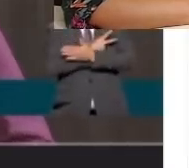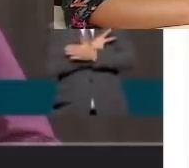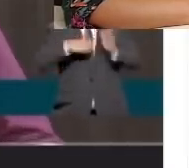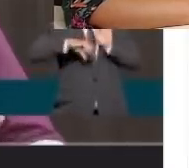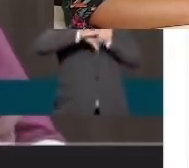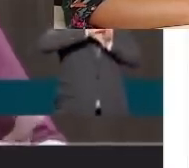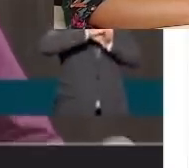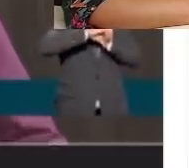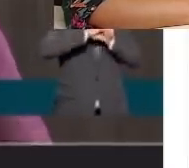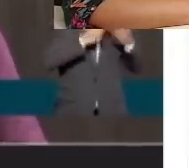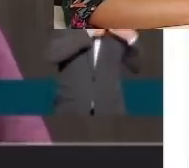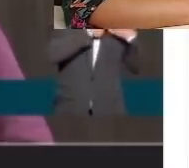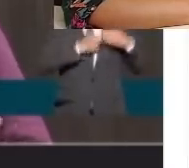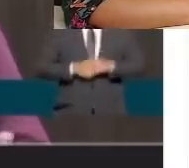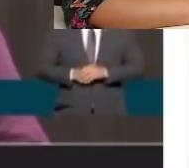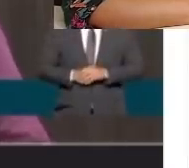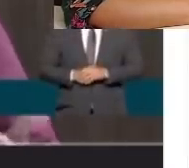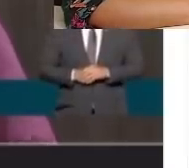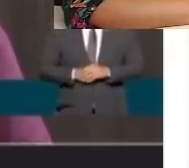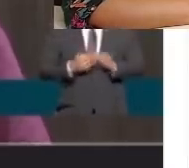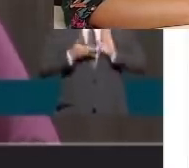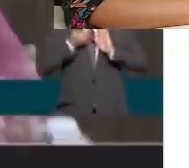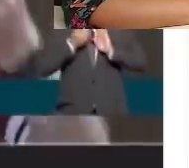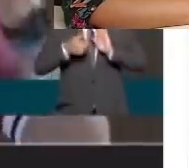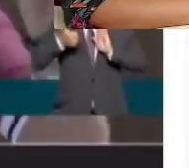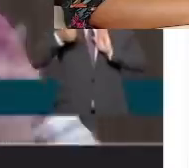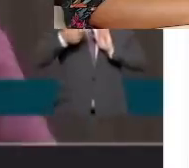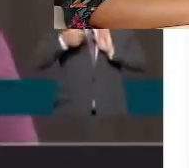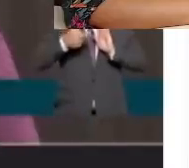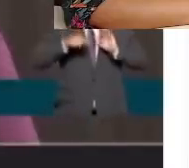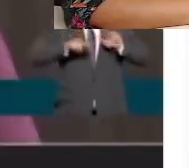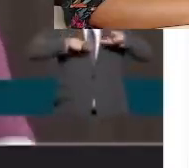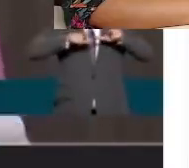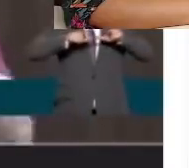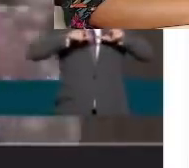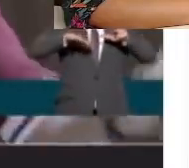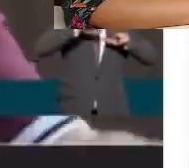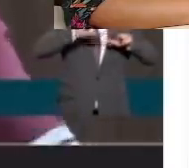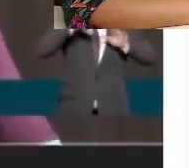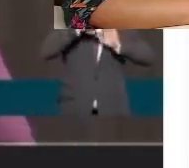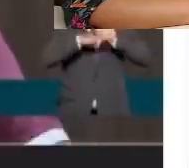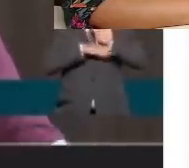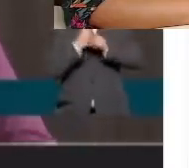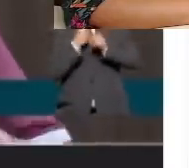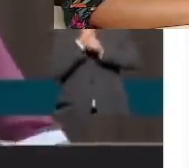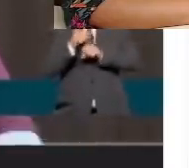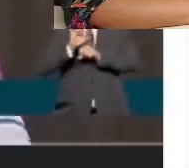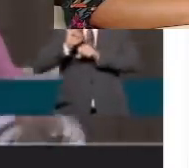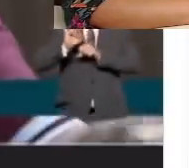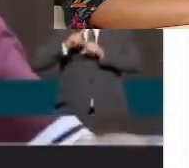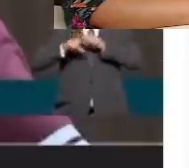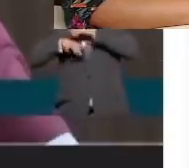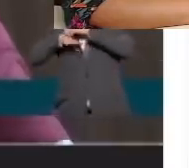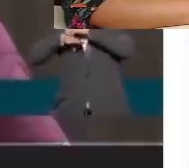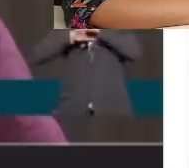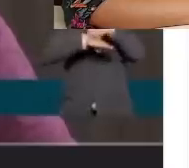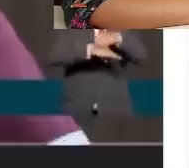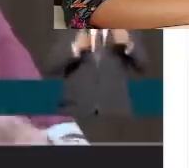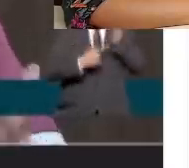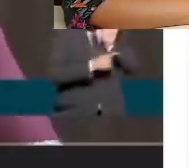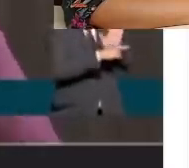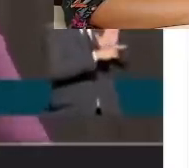17... carreiras, né? 17 atividades, construção civil, transporte, comunicação. Vocês, eu ajudei a salvar o emprego de